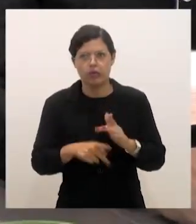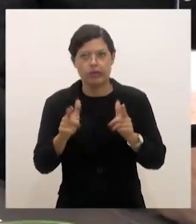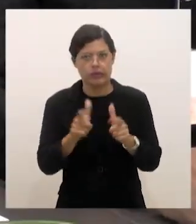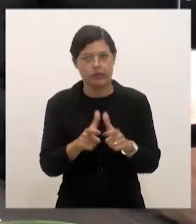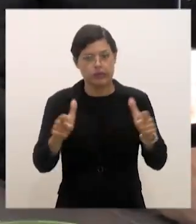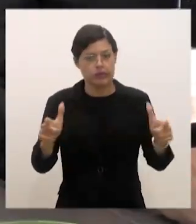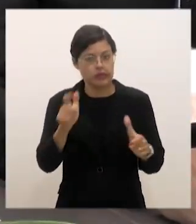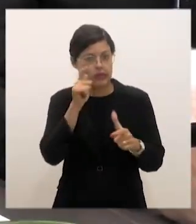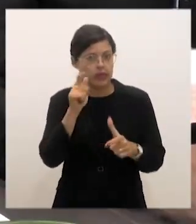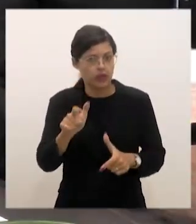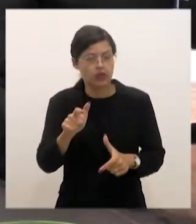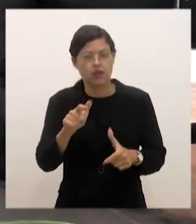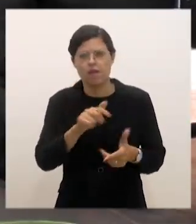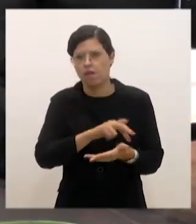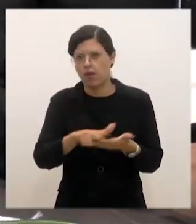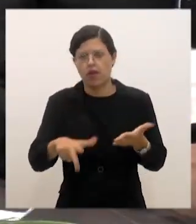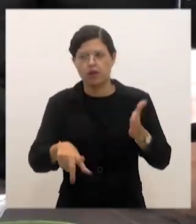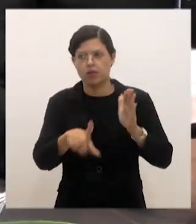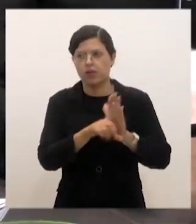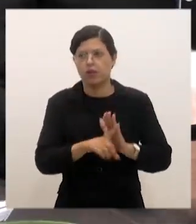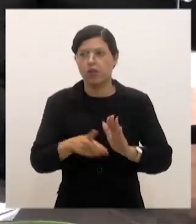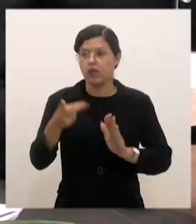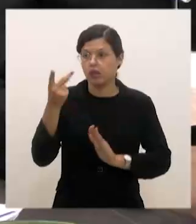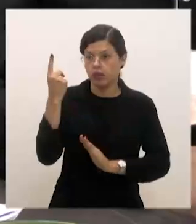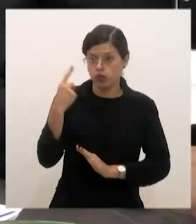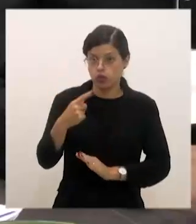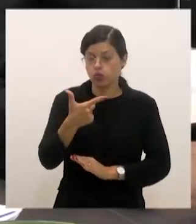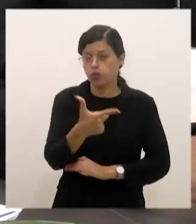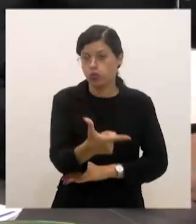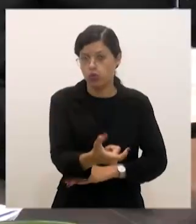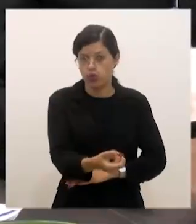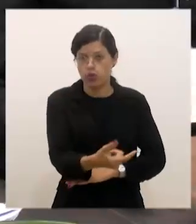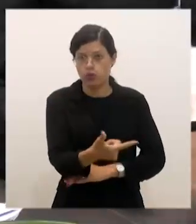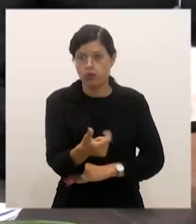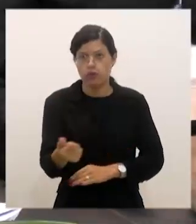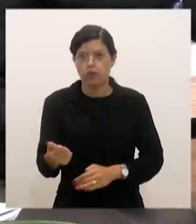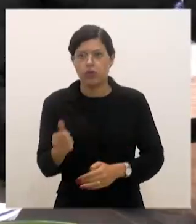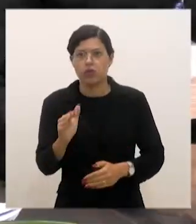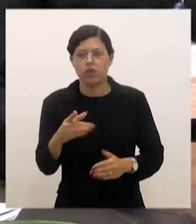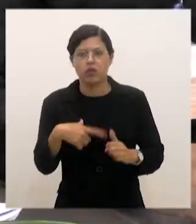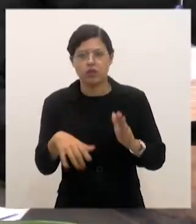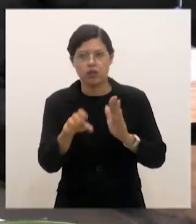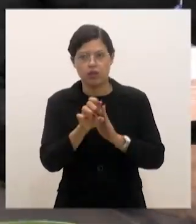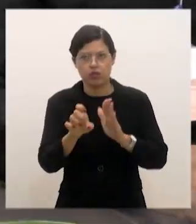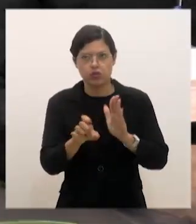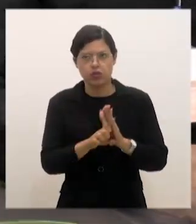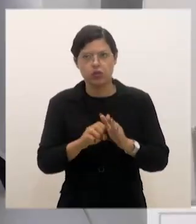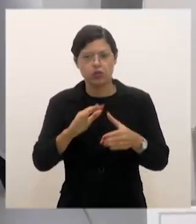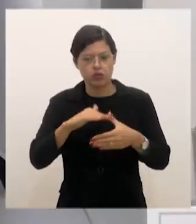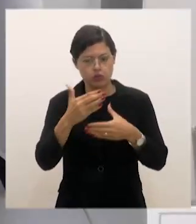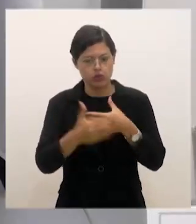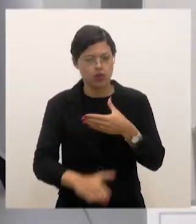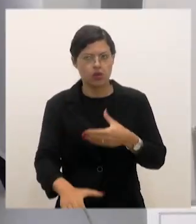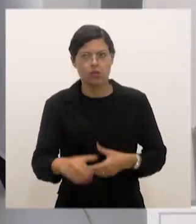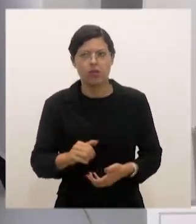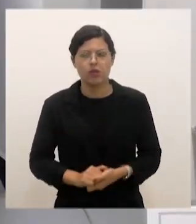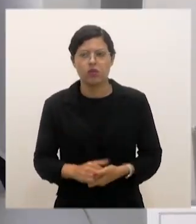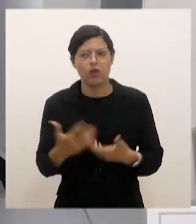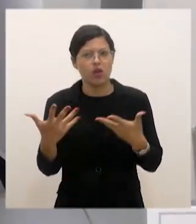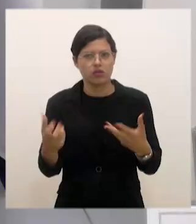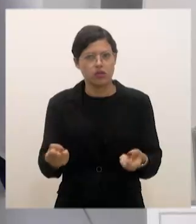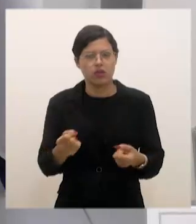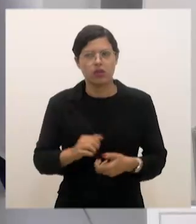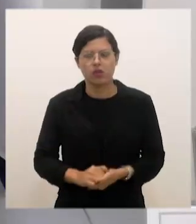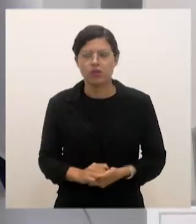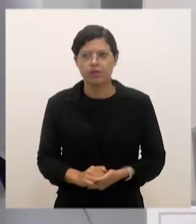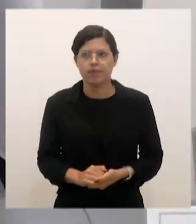muito interessante, há várias leis. E antigo, 21, já tem o Estatuto do Saneamento. Exatamente. Vista deferida para deputado Carlos